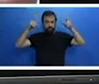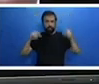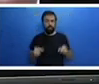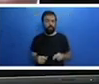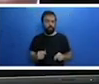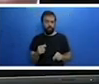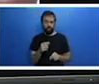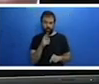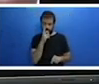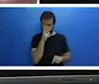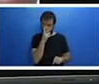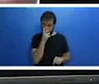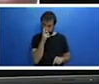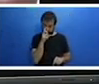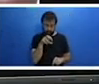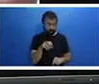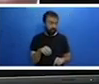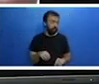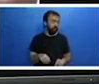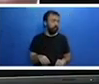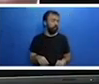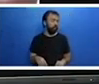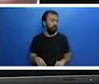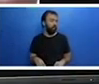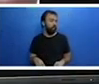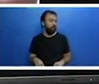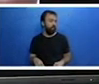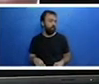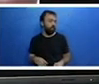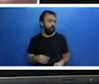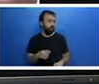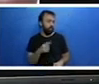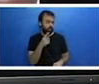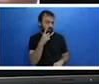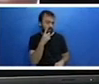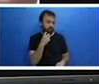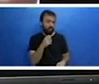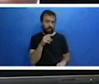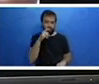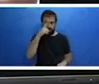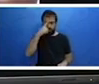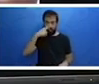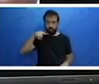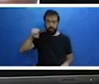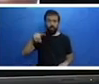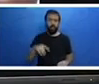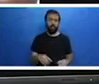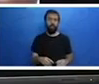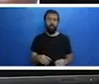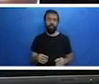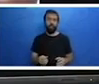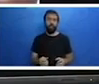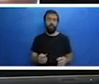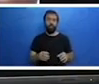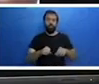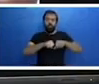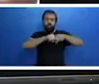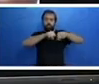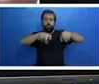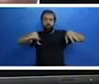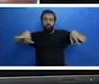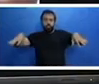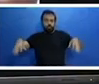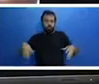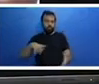Espanha, Portugal, entre 711 e 1492 d.C. Nesse período foram introduzidos